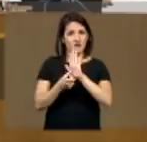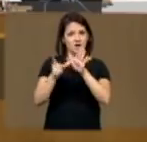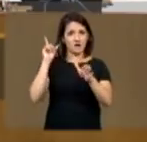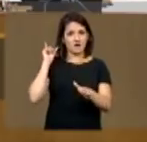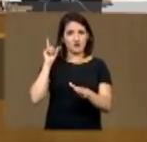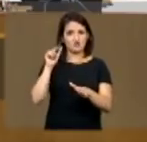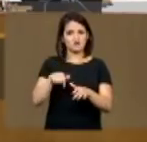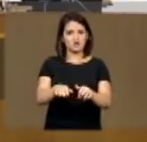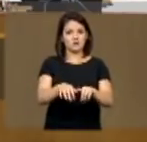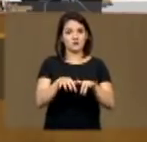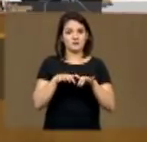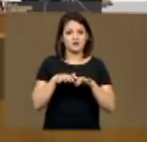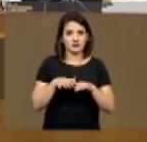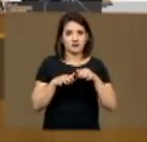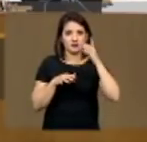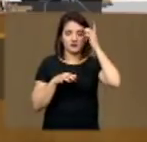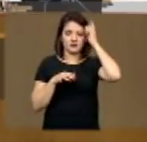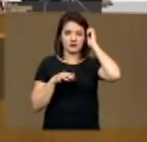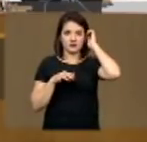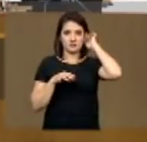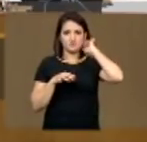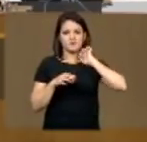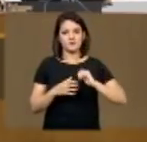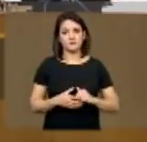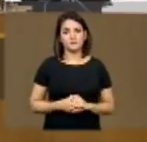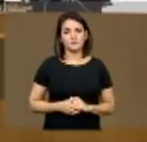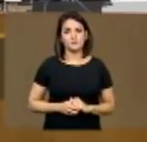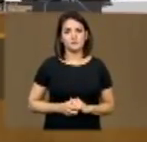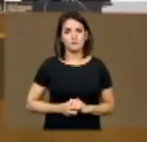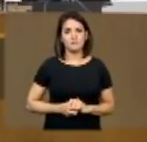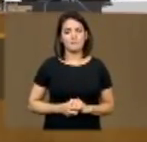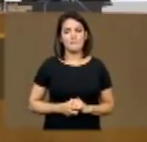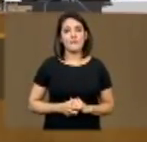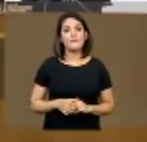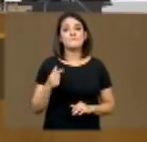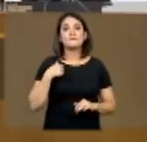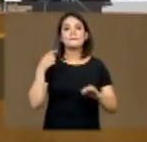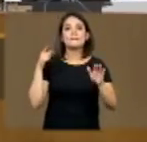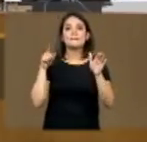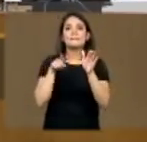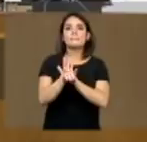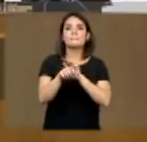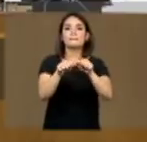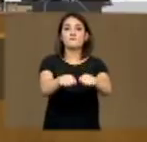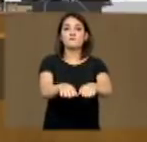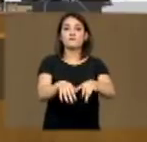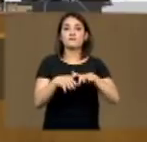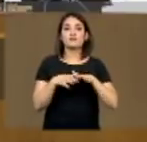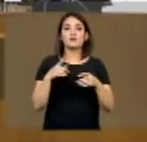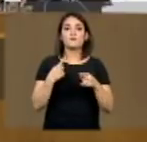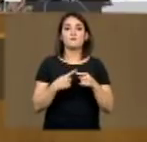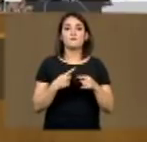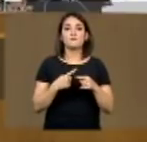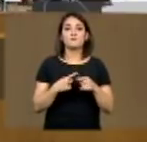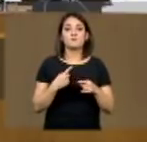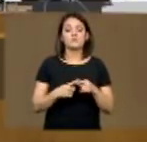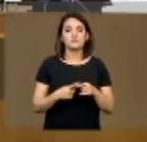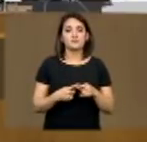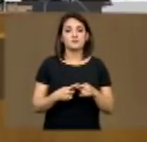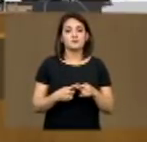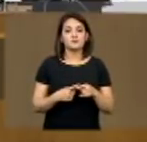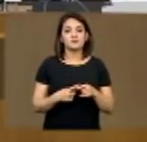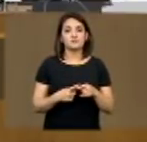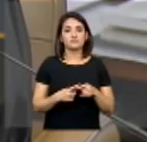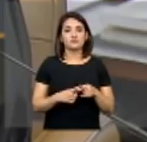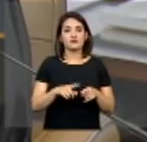vai inaugurar agora o item silva 35 eu perguntar em plenário tendo em vista aqui o que nós temos vários